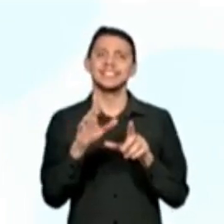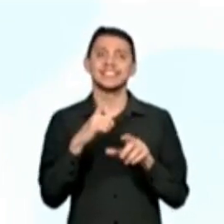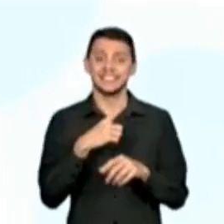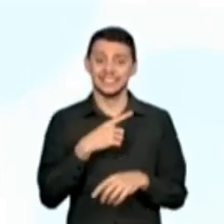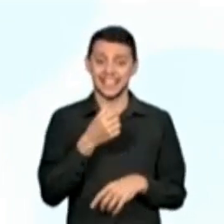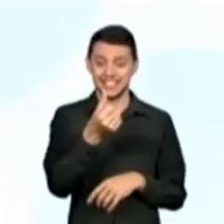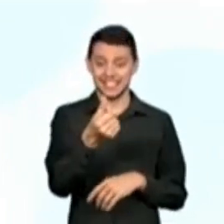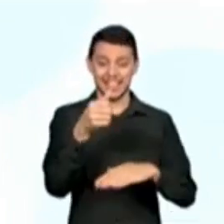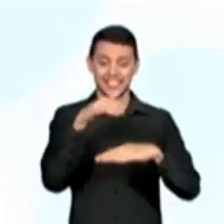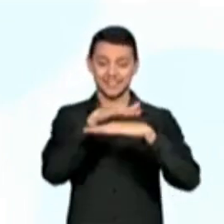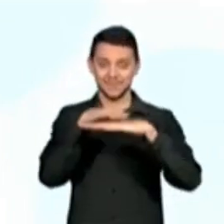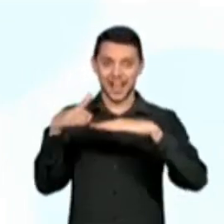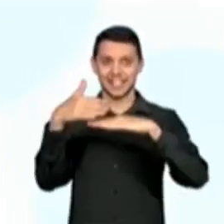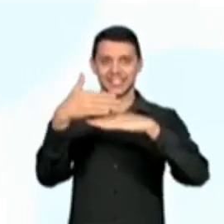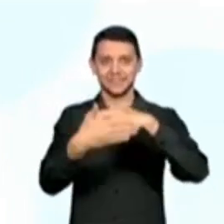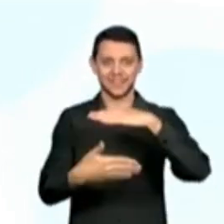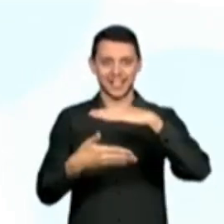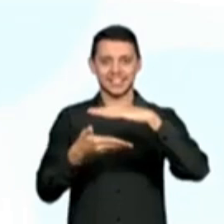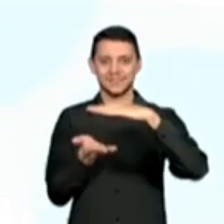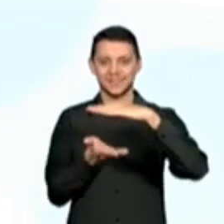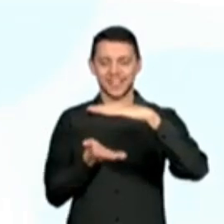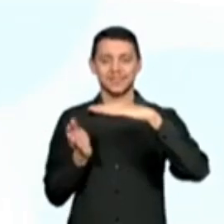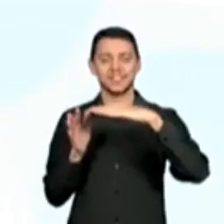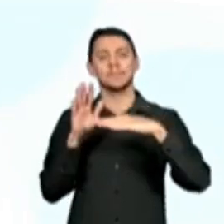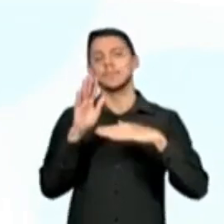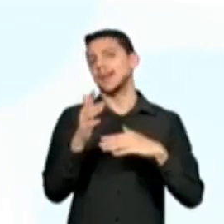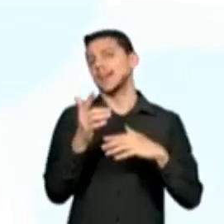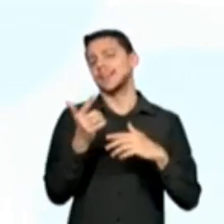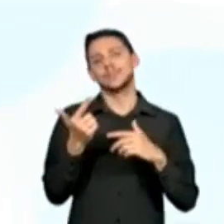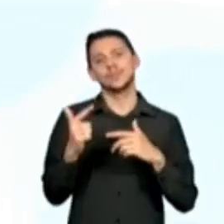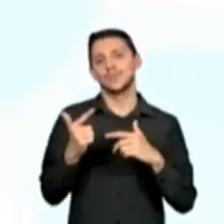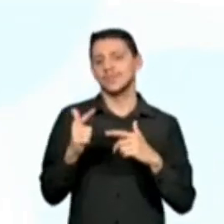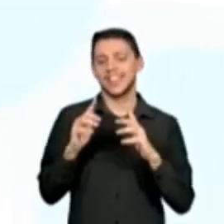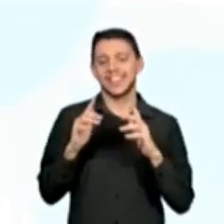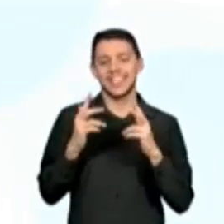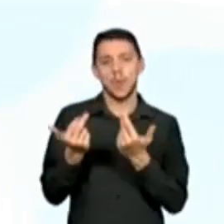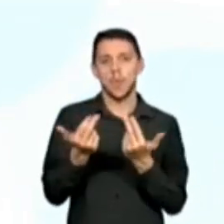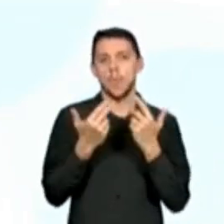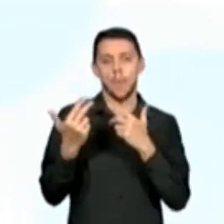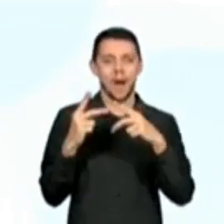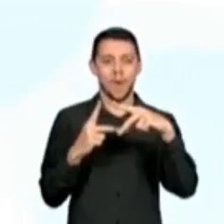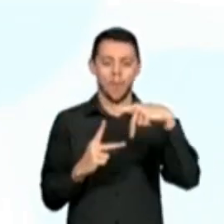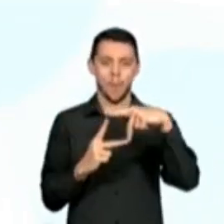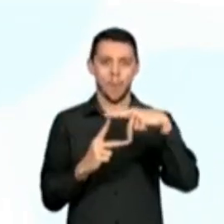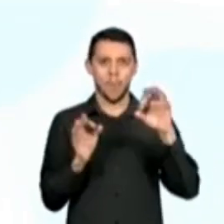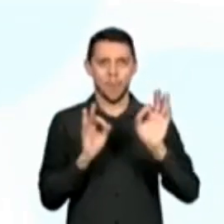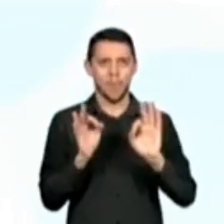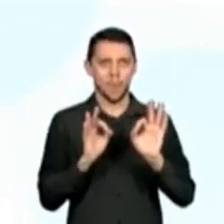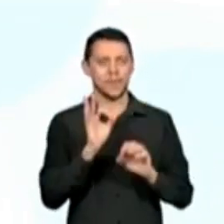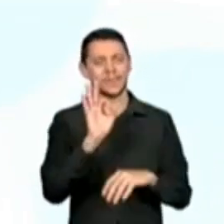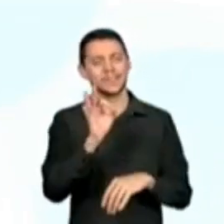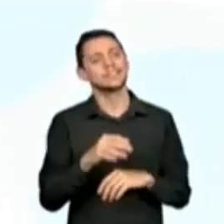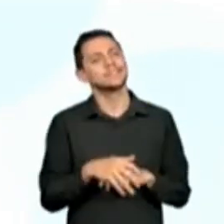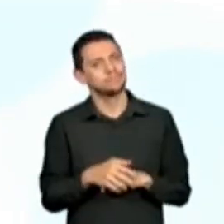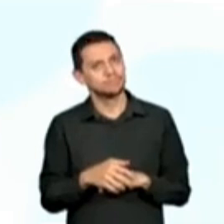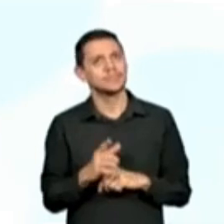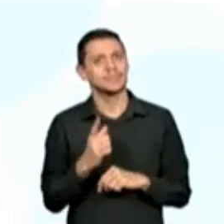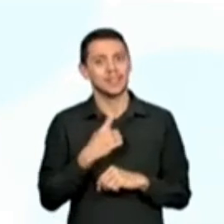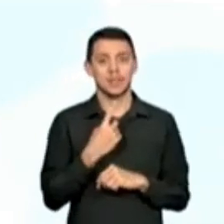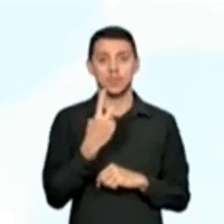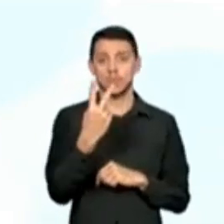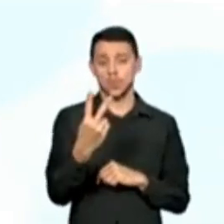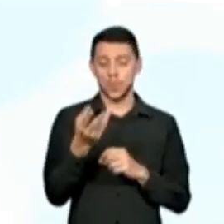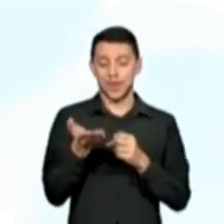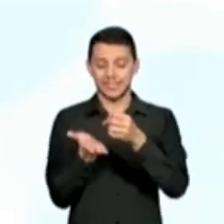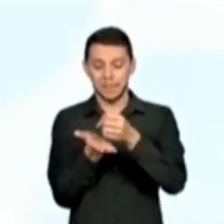mesmo. Ele possui 2 bases, né, e ele não possui curvas. Eu já tinha pensado uma coisa diferente, você viu? Sim, você ia falar também que ele também